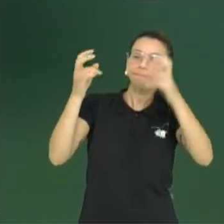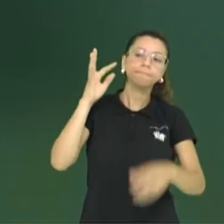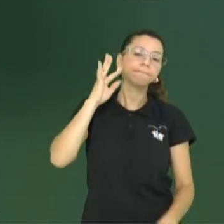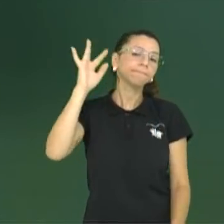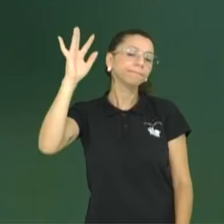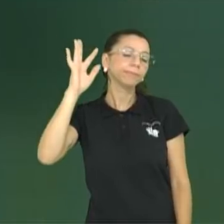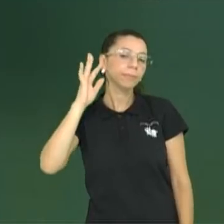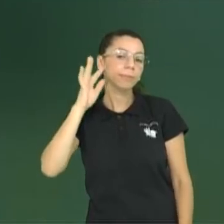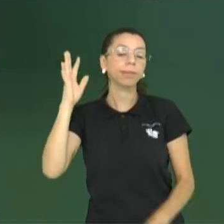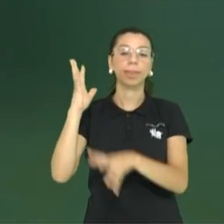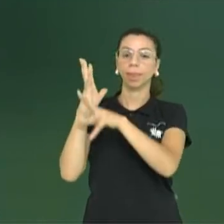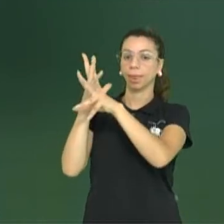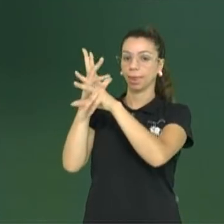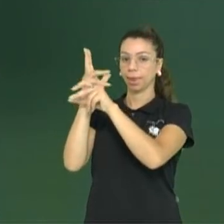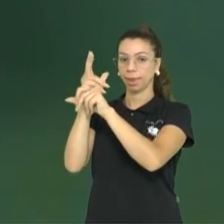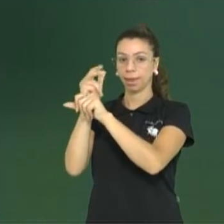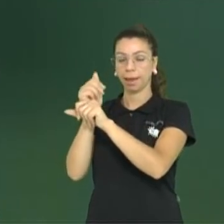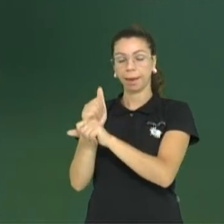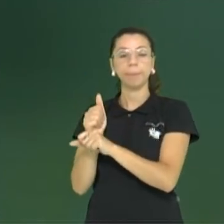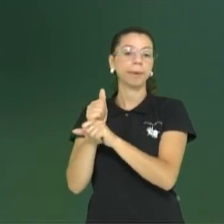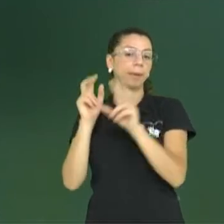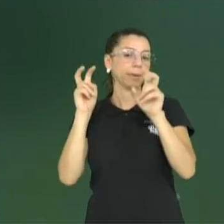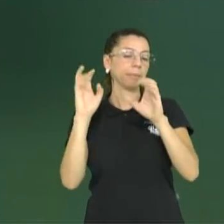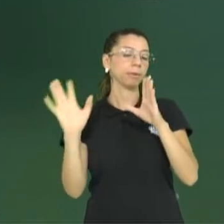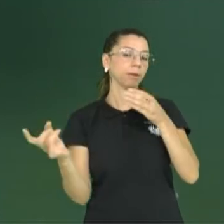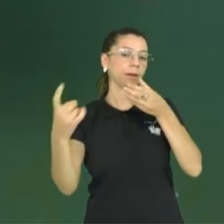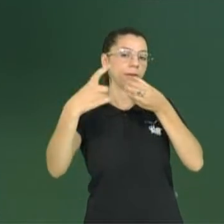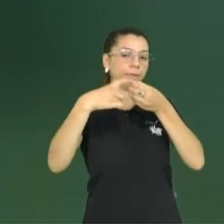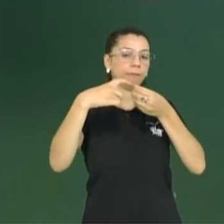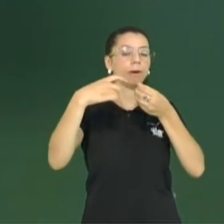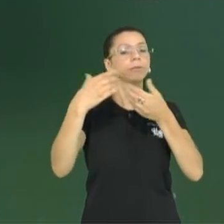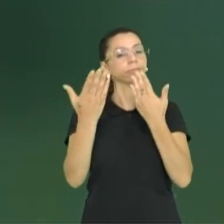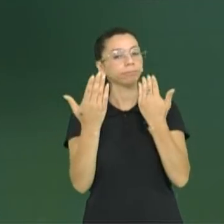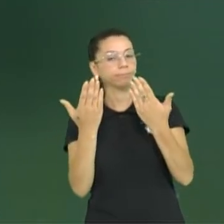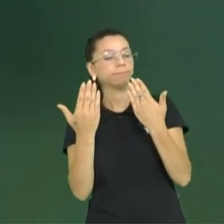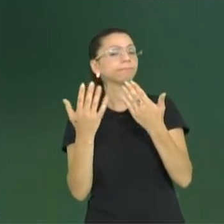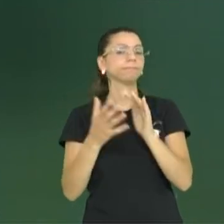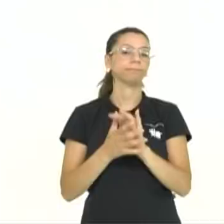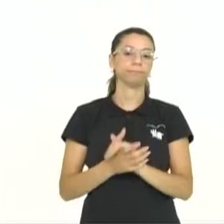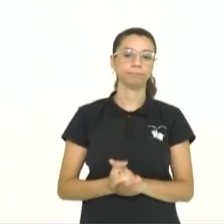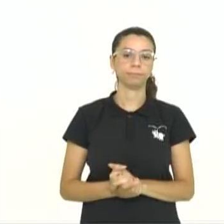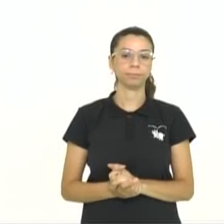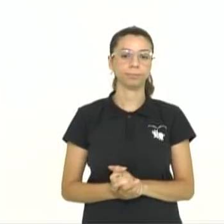imaginar, relembrar alguns assuntos e eu volto daqui a pouquinho para a gente conversar sobre essa imagem.